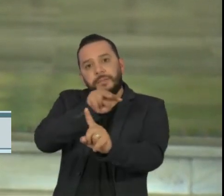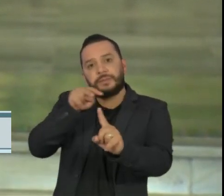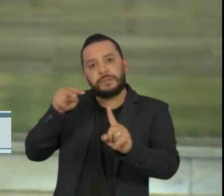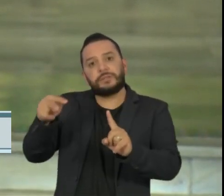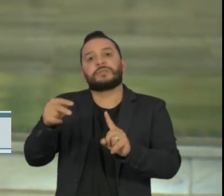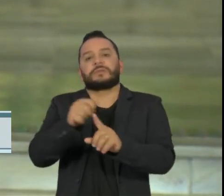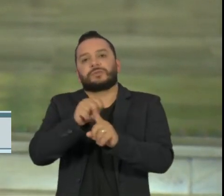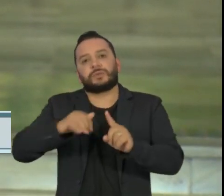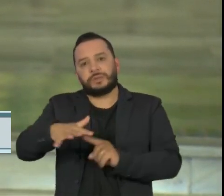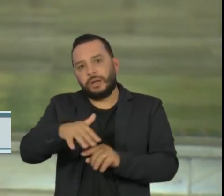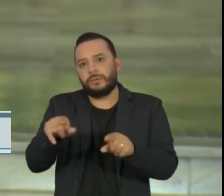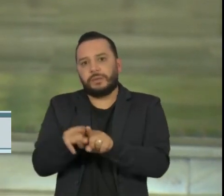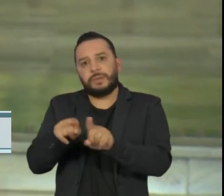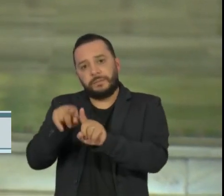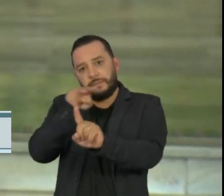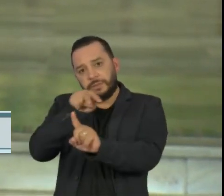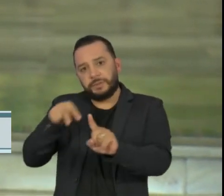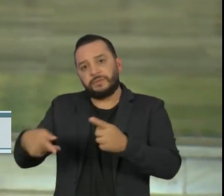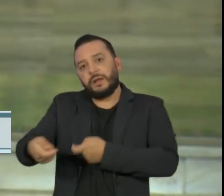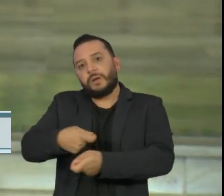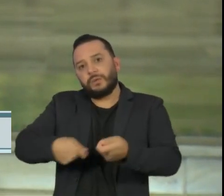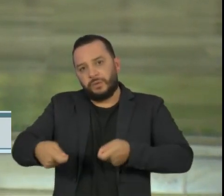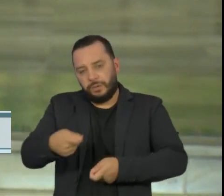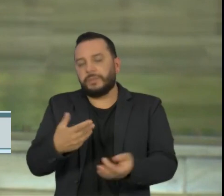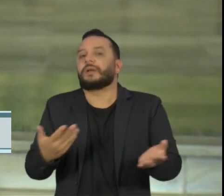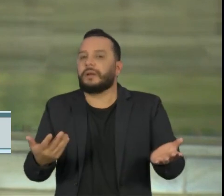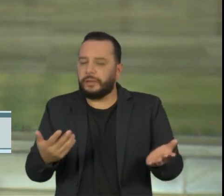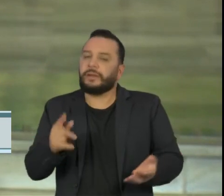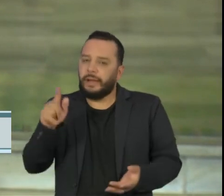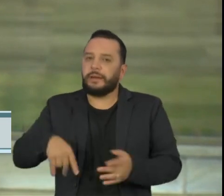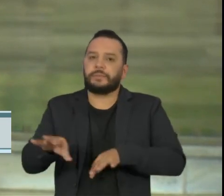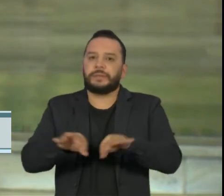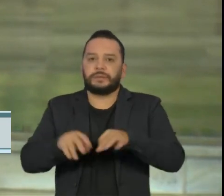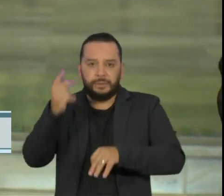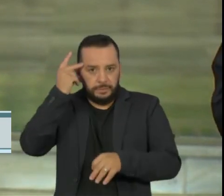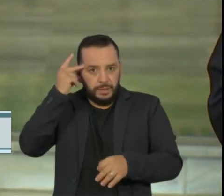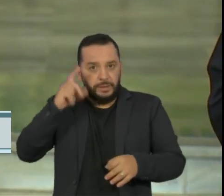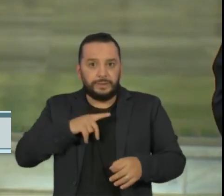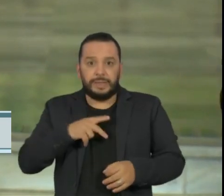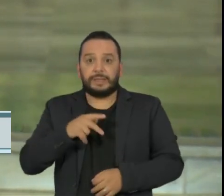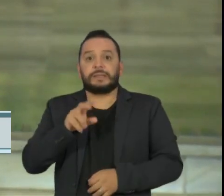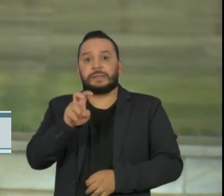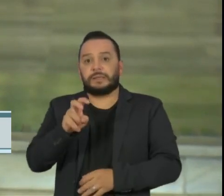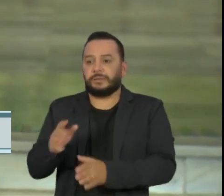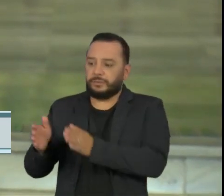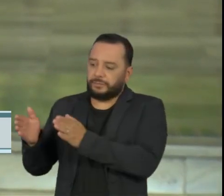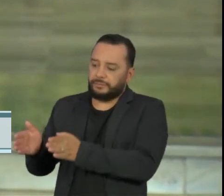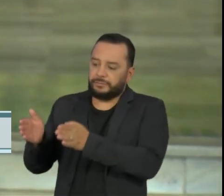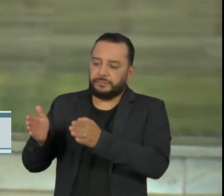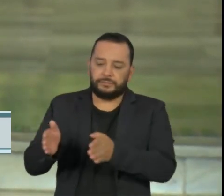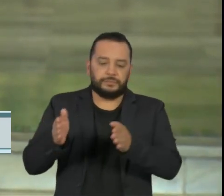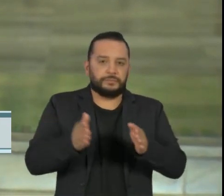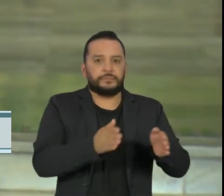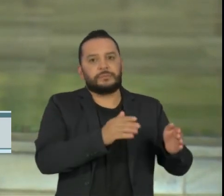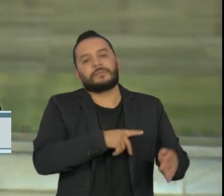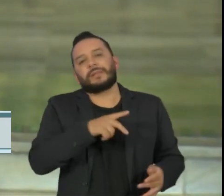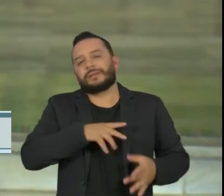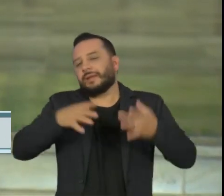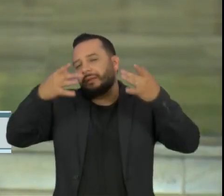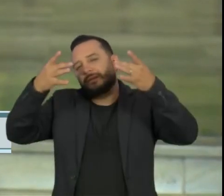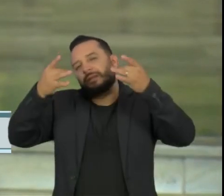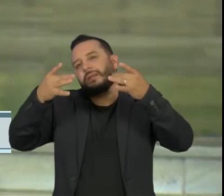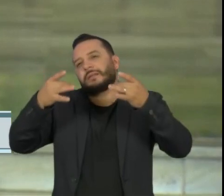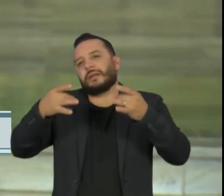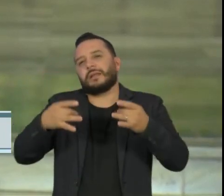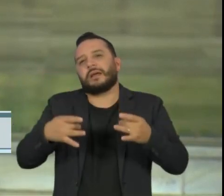sociais e o olhar econômico também, como é o Plano São Paulo. Por isso é que tem 5 fases, por isso que ele é tão detalhado e por isso que